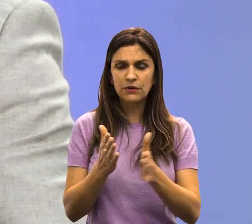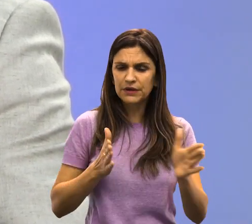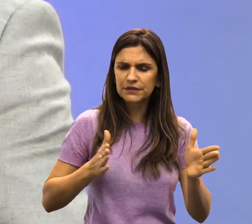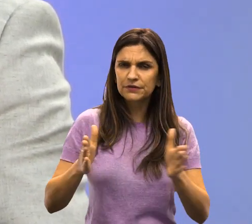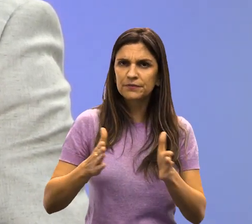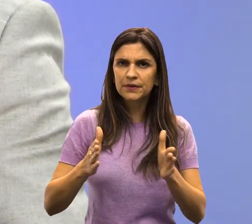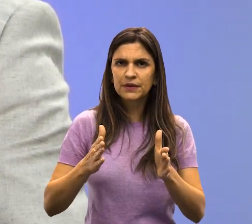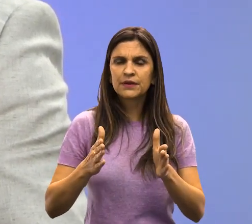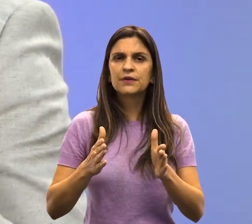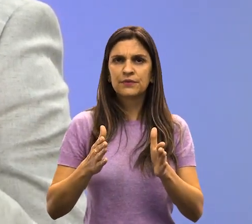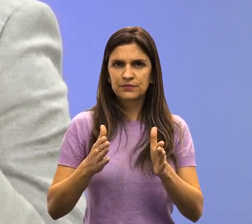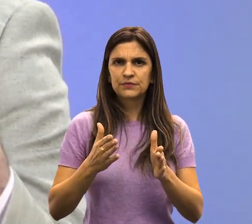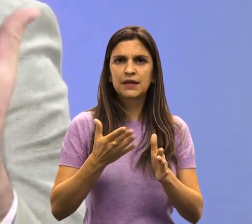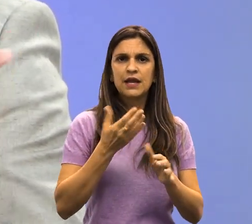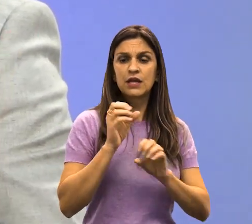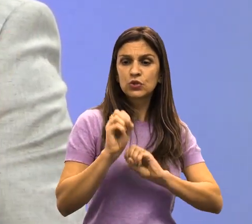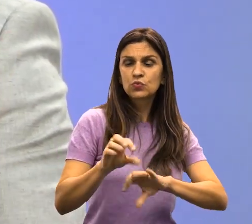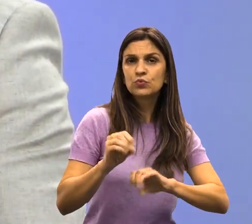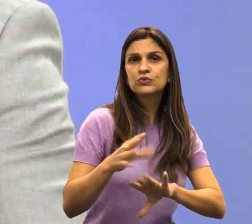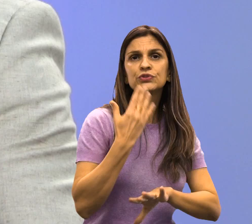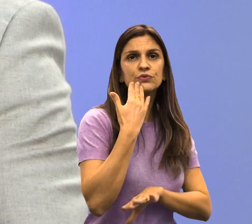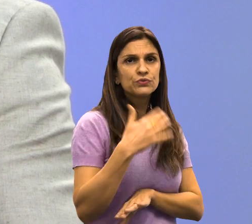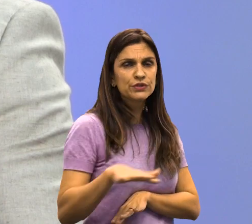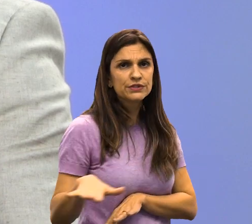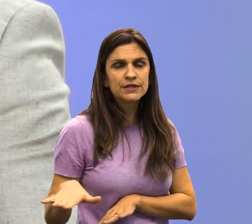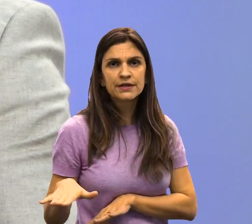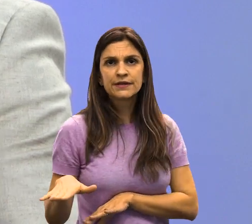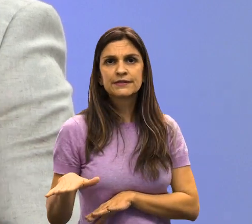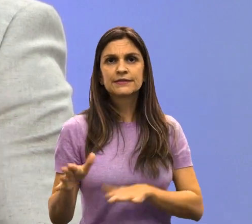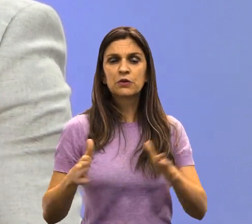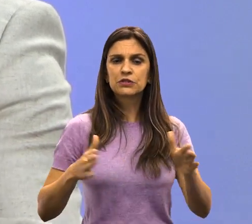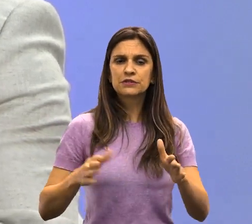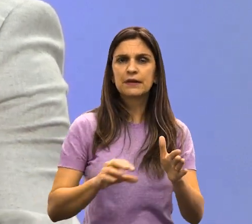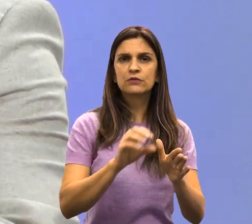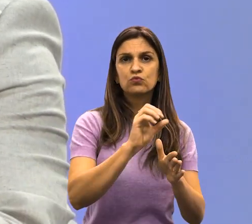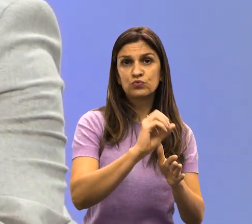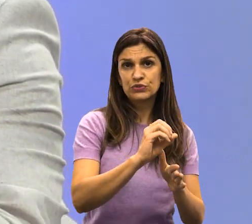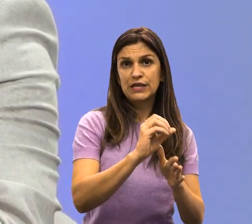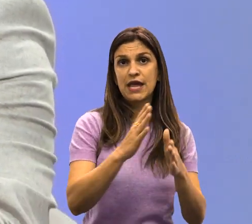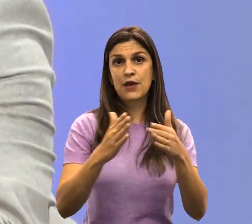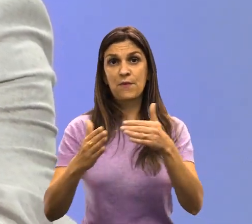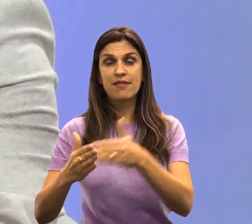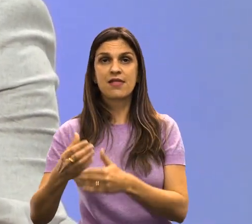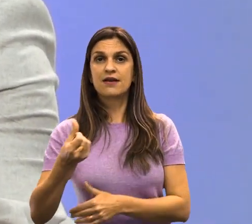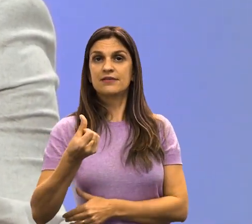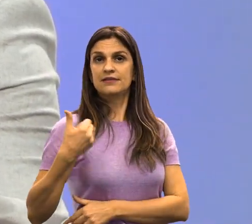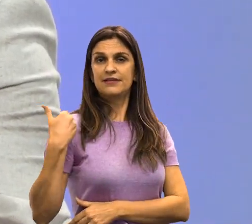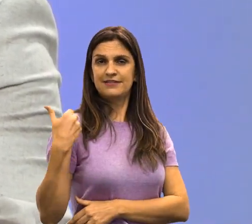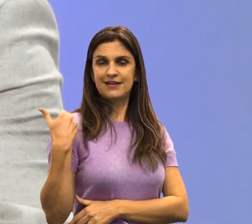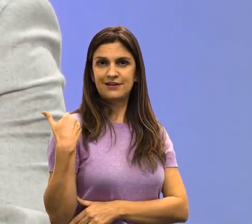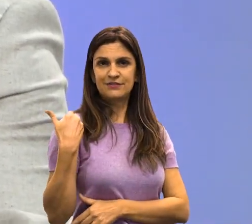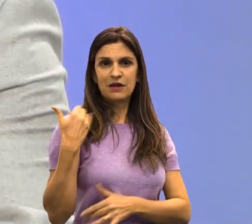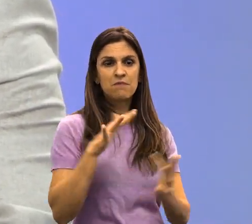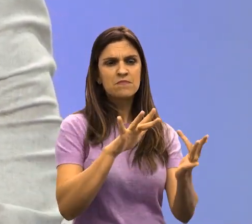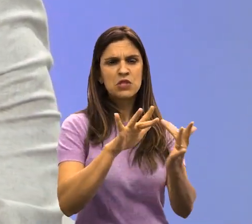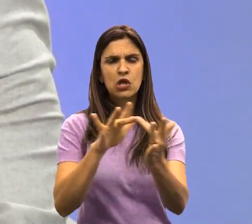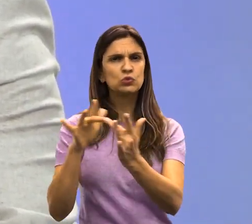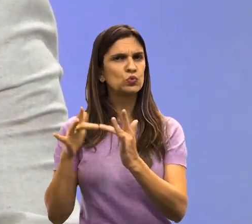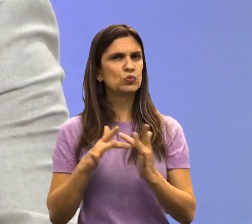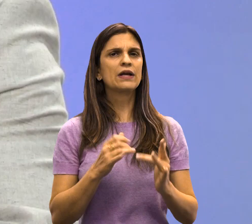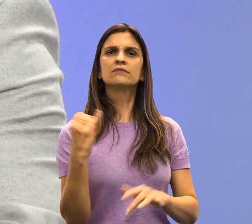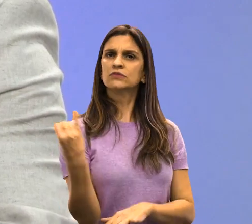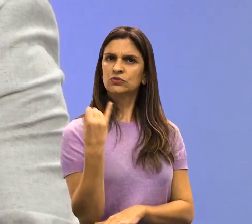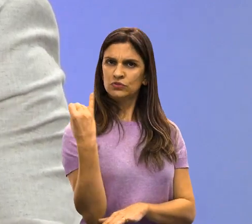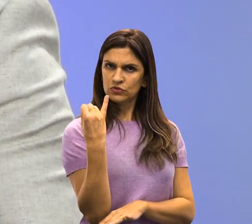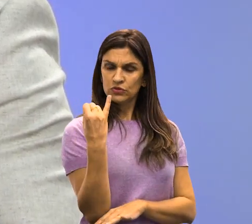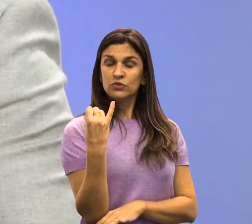infantil, ela tem um papel muito importante e a primeira infância, ela conversa com todas as áreas. E me preocupa,